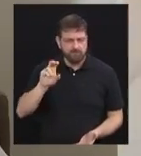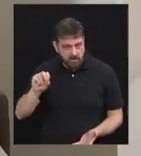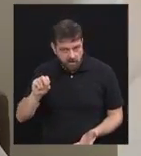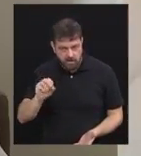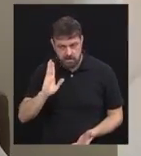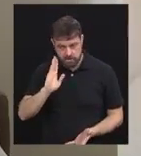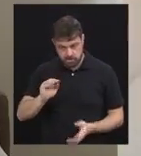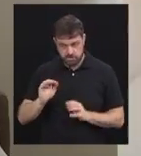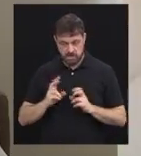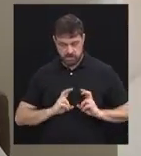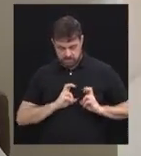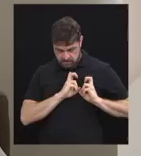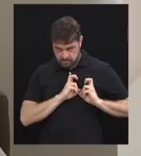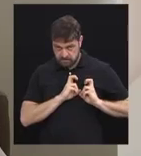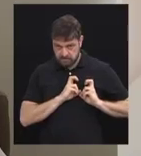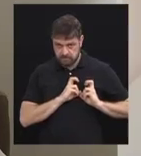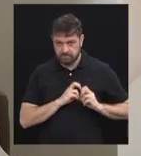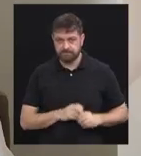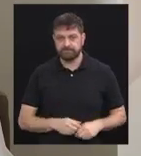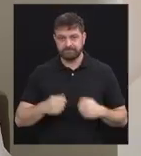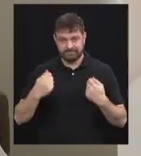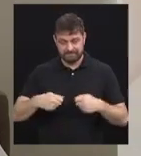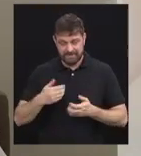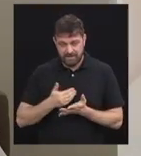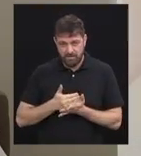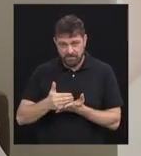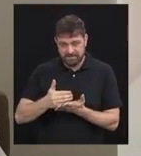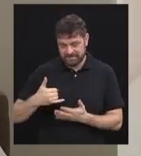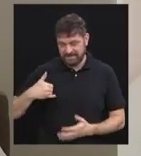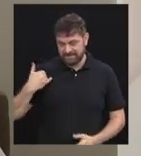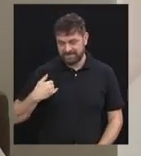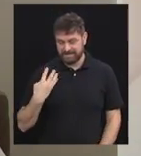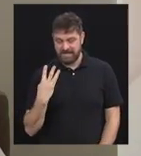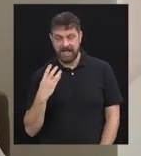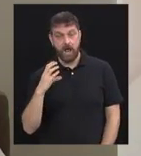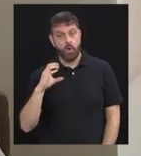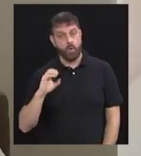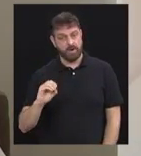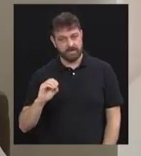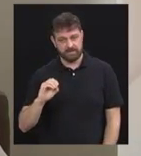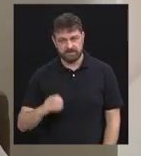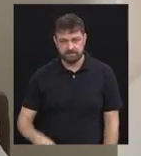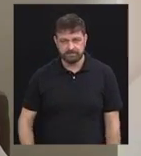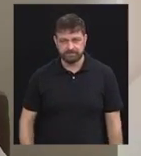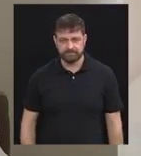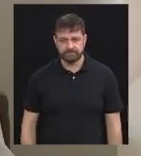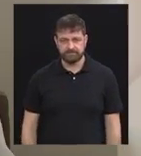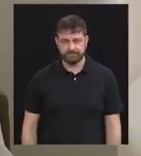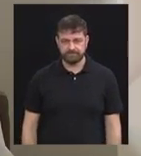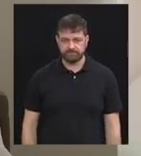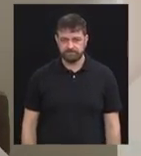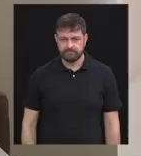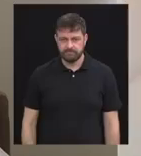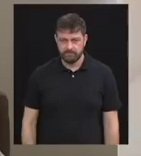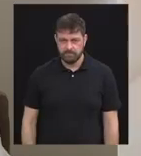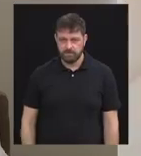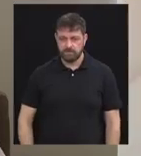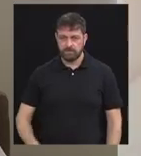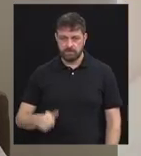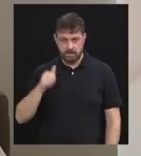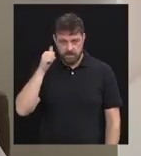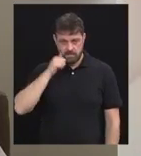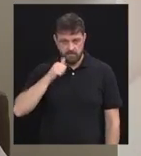grau com câncer de mama, ela deve começar com 40 anos de idade. Isso para